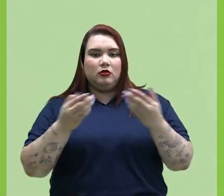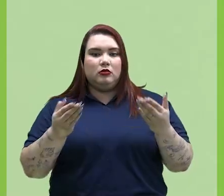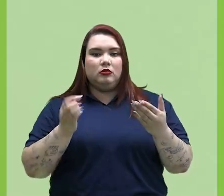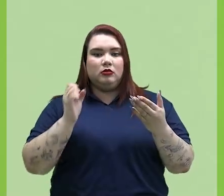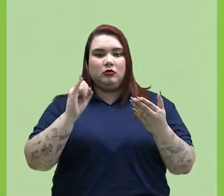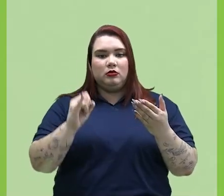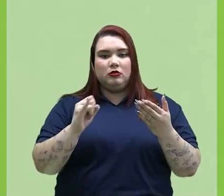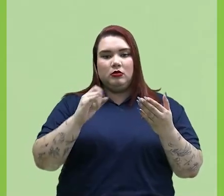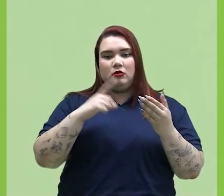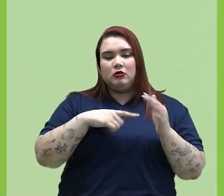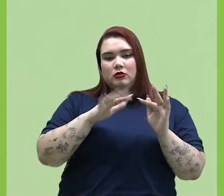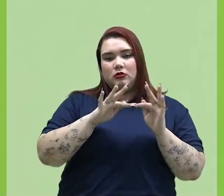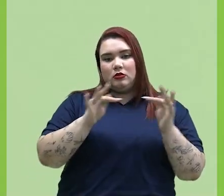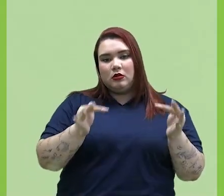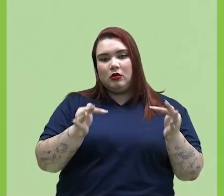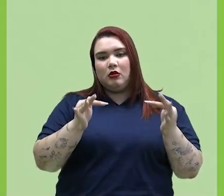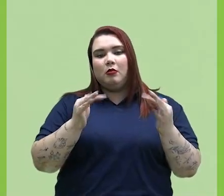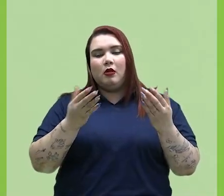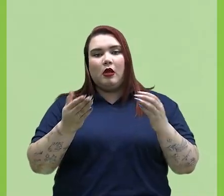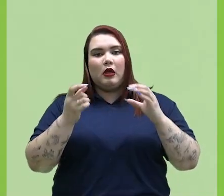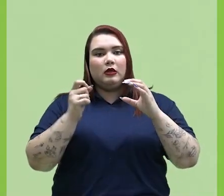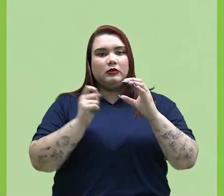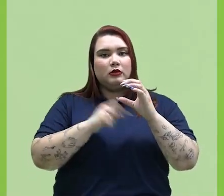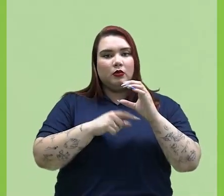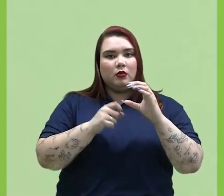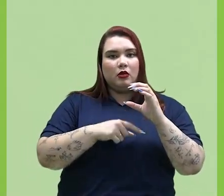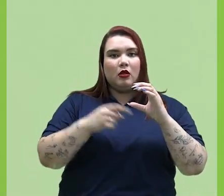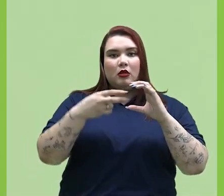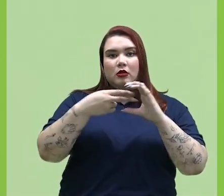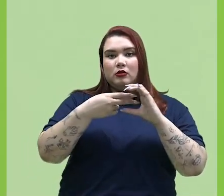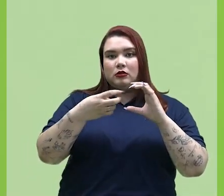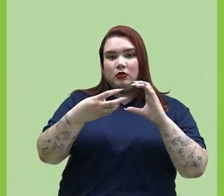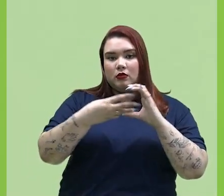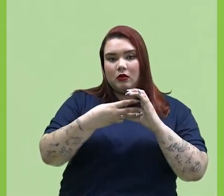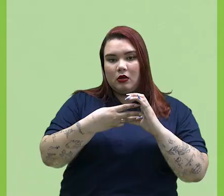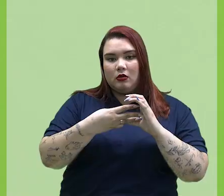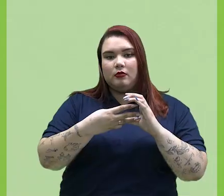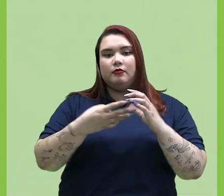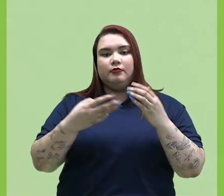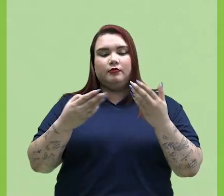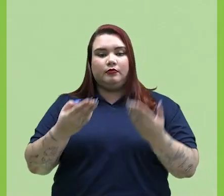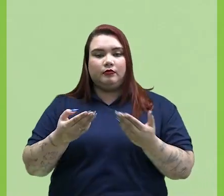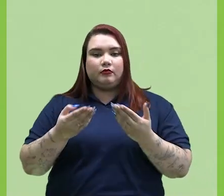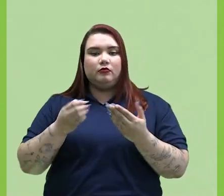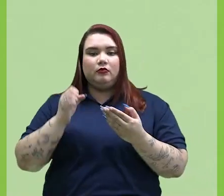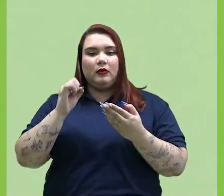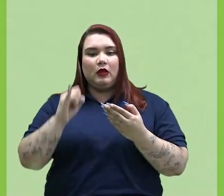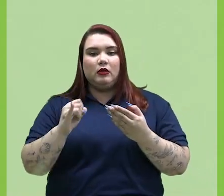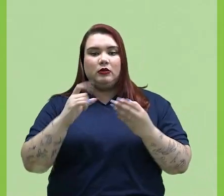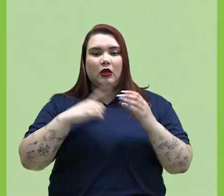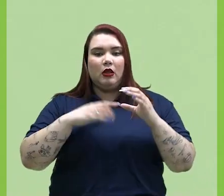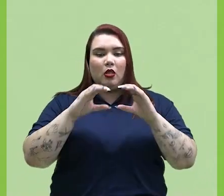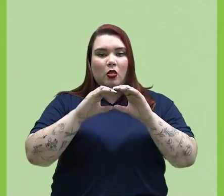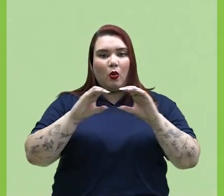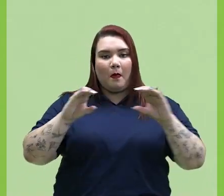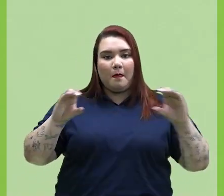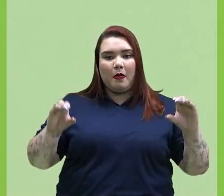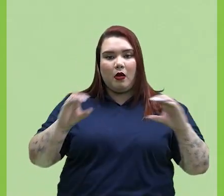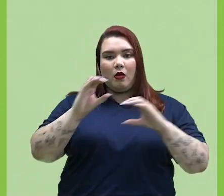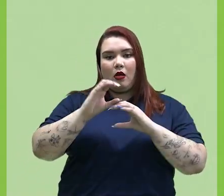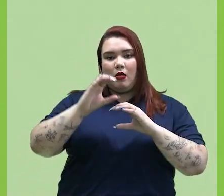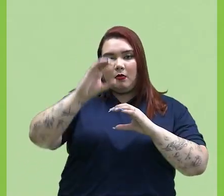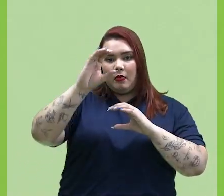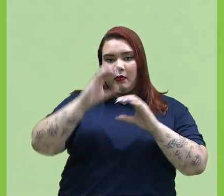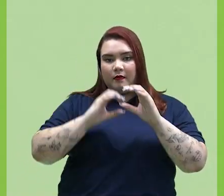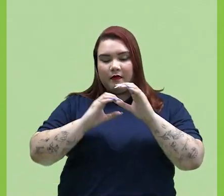tem ligação simples ou dupla, saturada ou insaturada. A outra é se é normal ou ramificada, né, se tem a presença dos ramos,